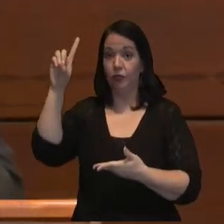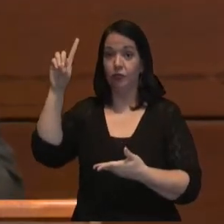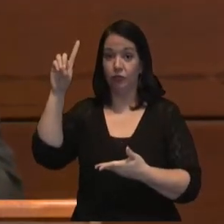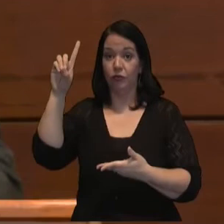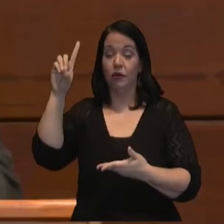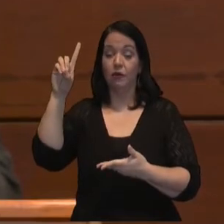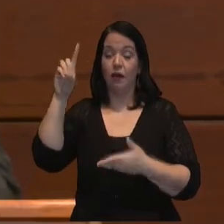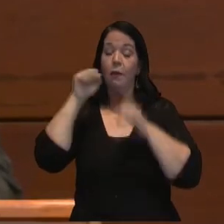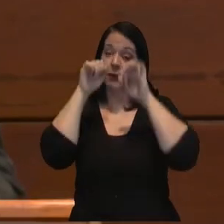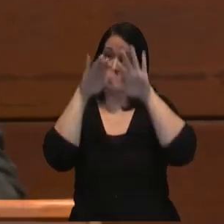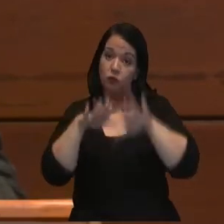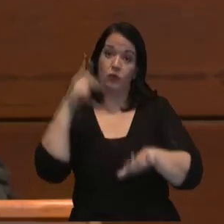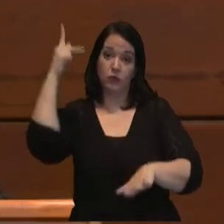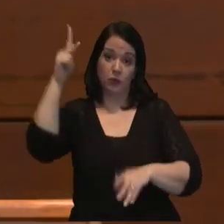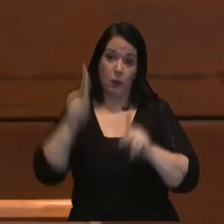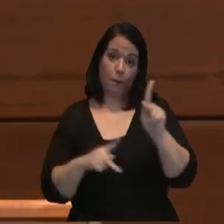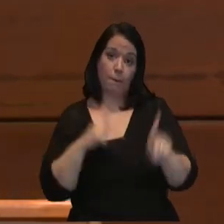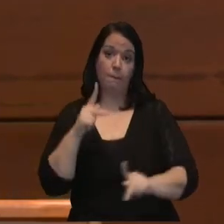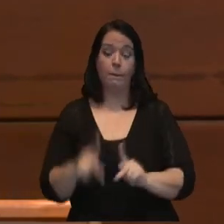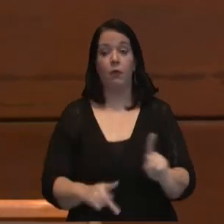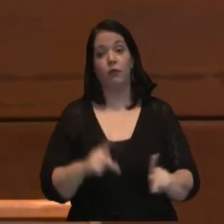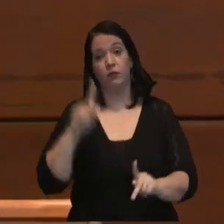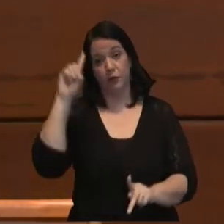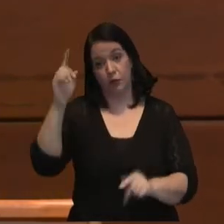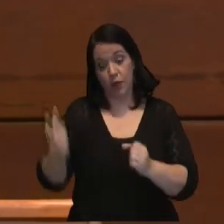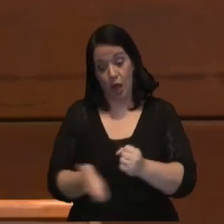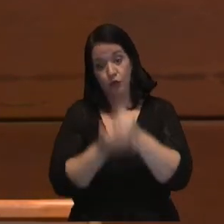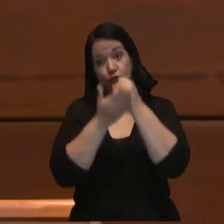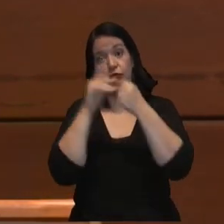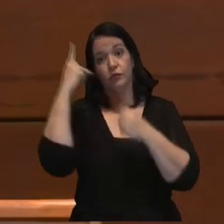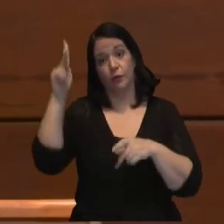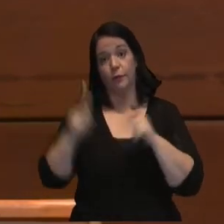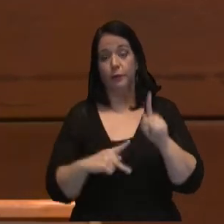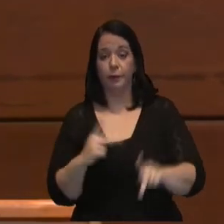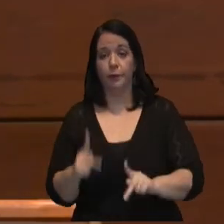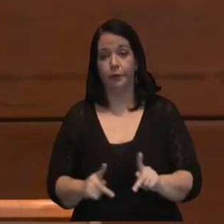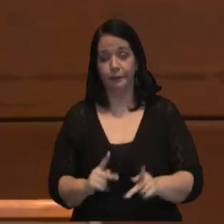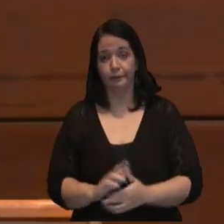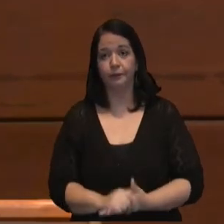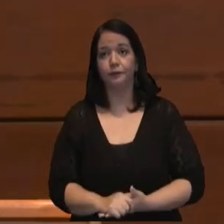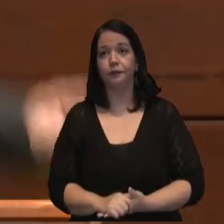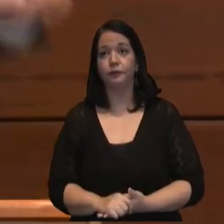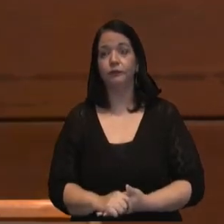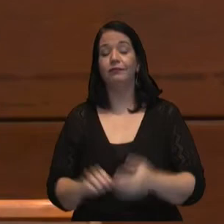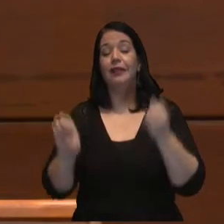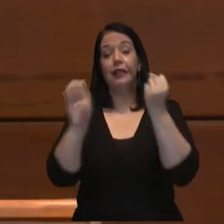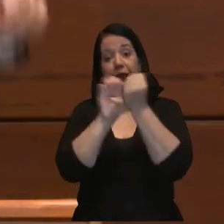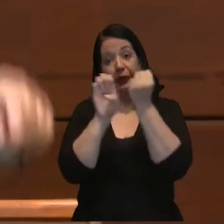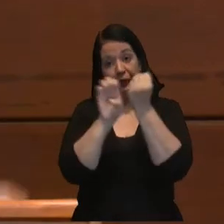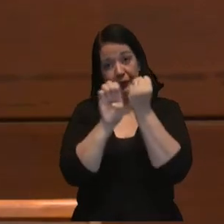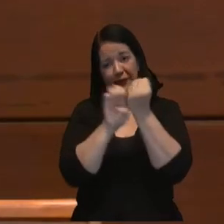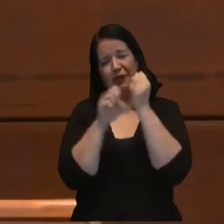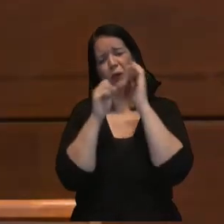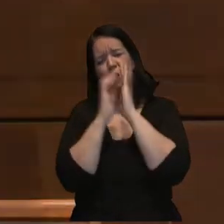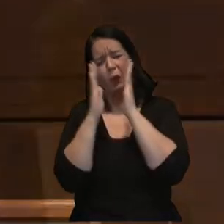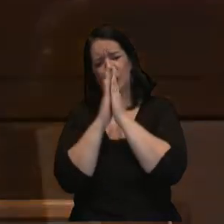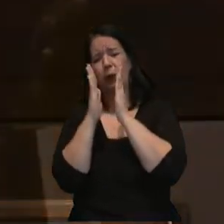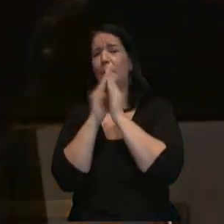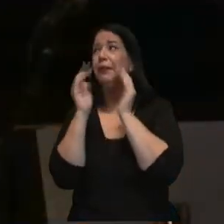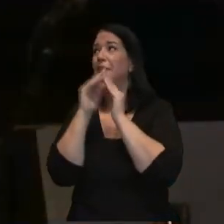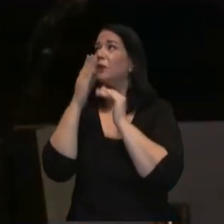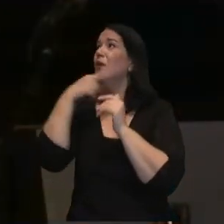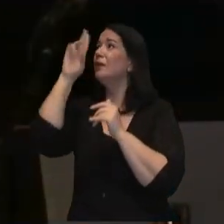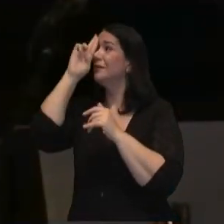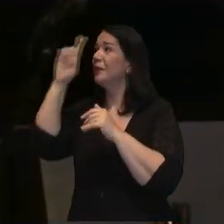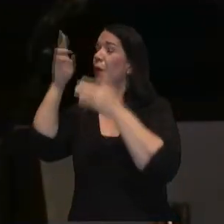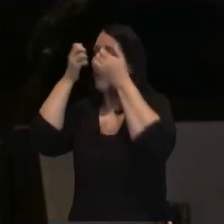nós. E assim como Eliseu orava: Senhor, abre os olhos.